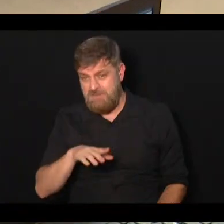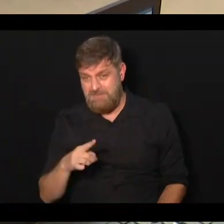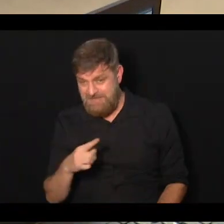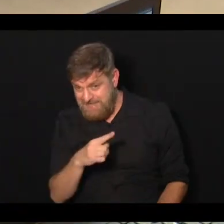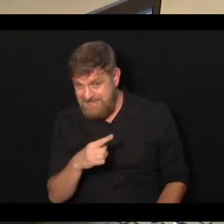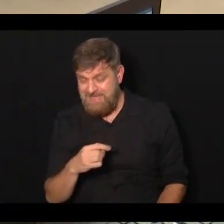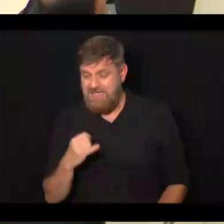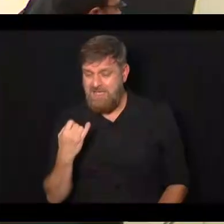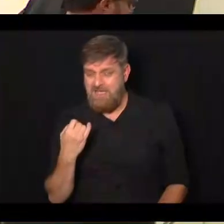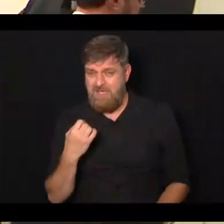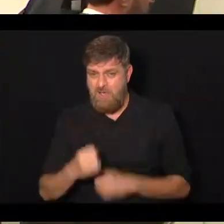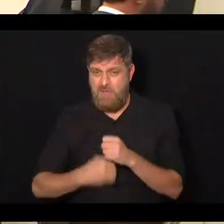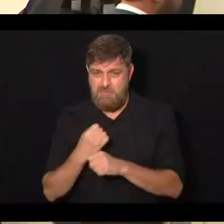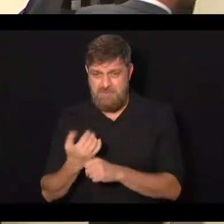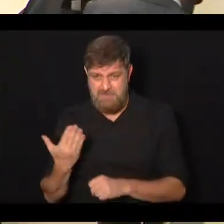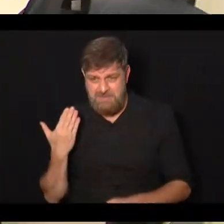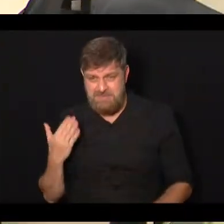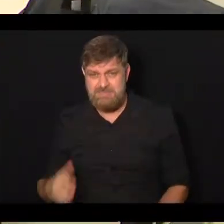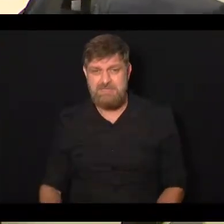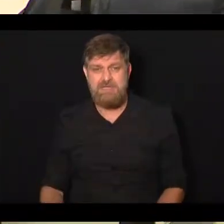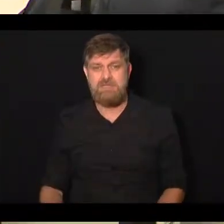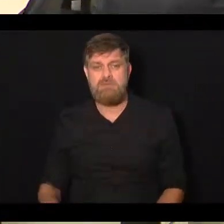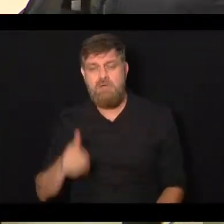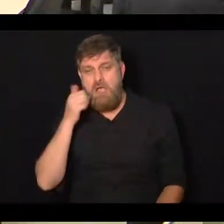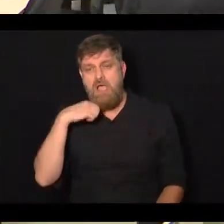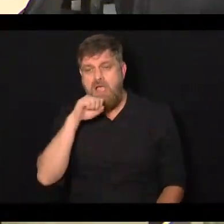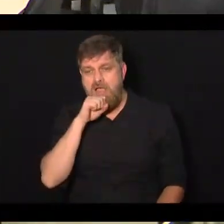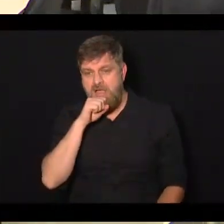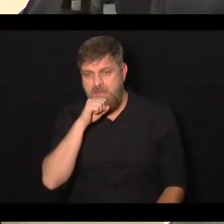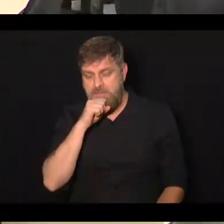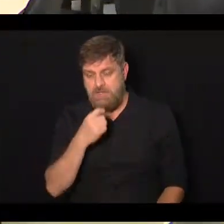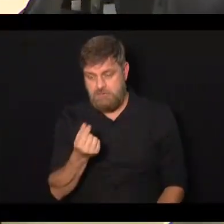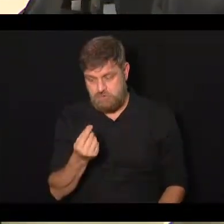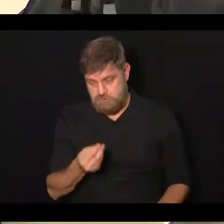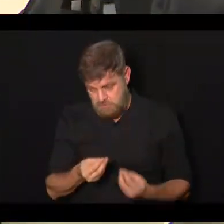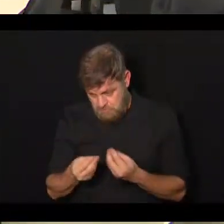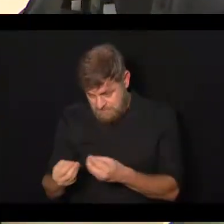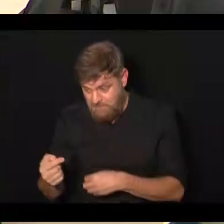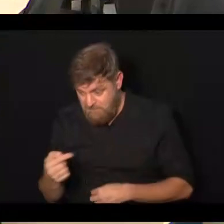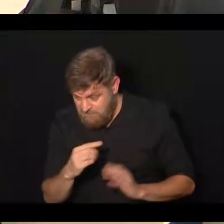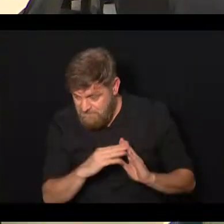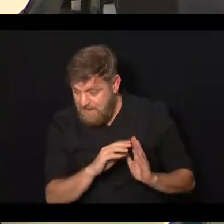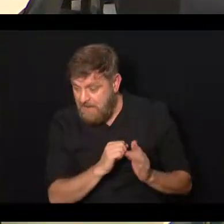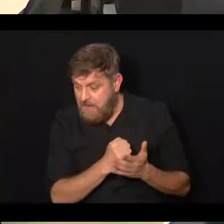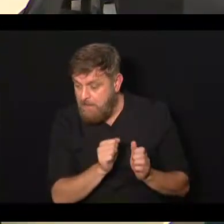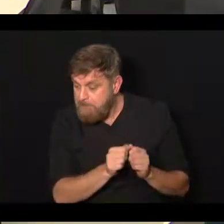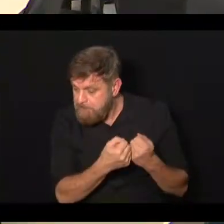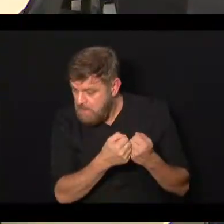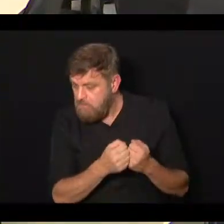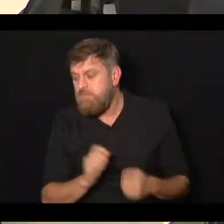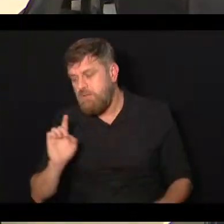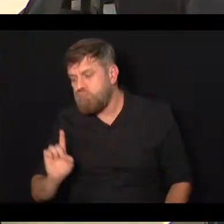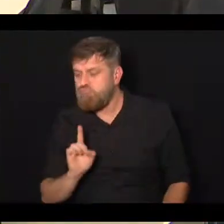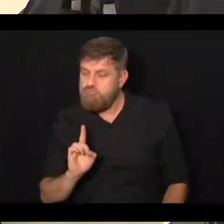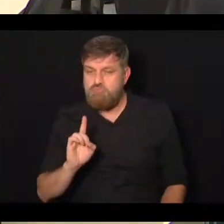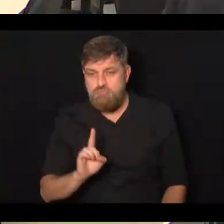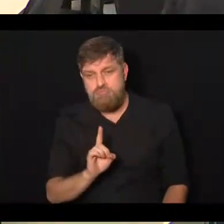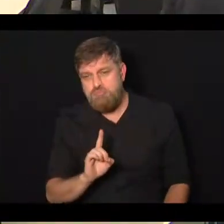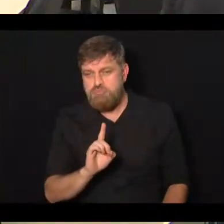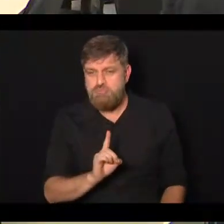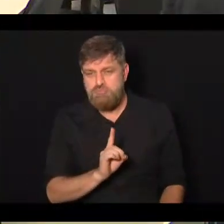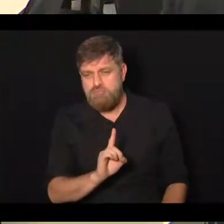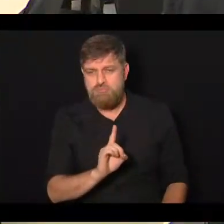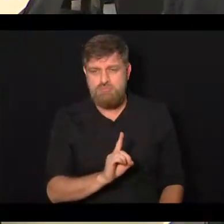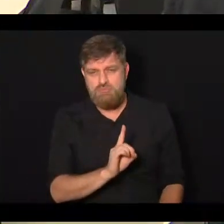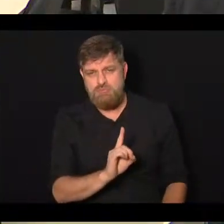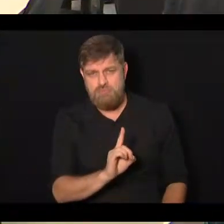passado, a mãe lhe deu um dinheiro para que ele comprasse pães. E ele foi até a padaria, senhor